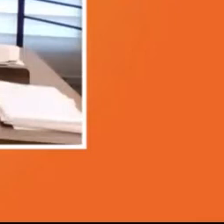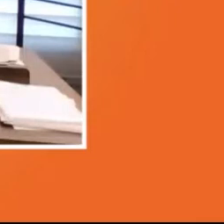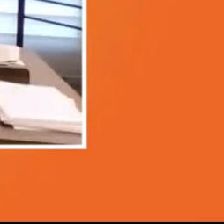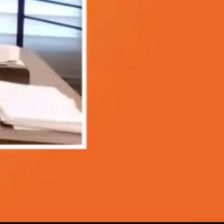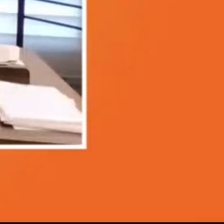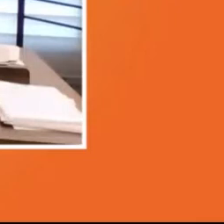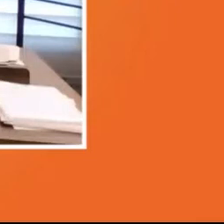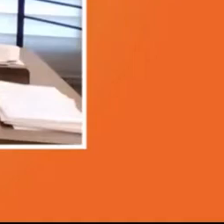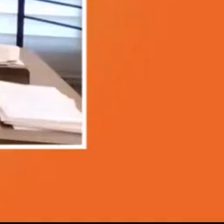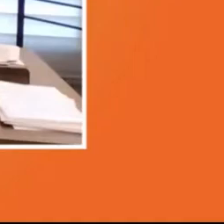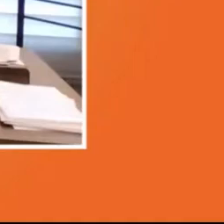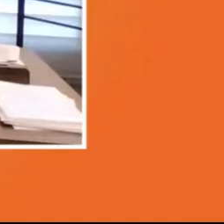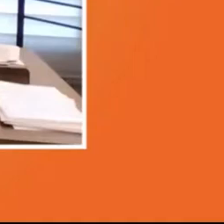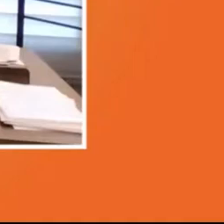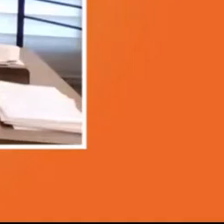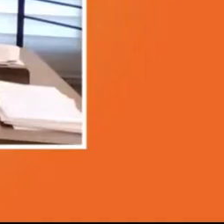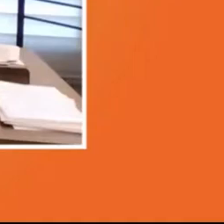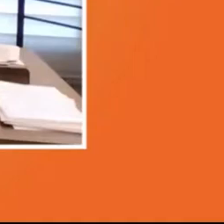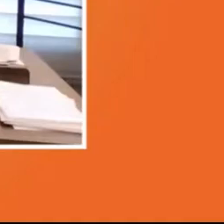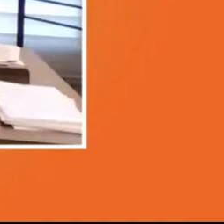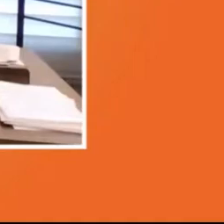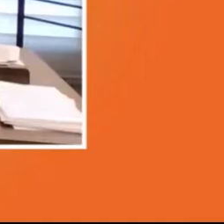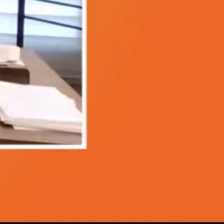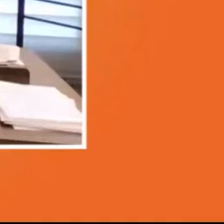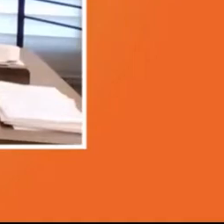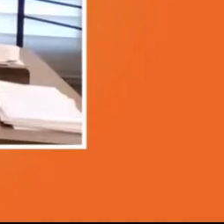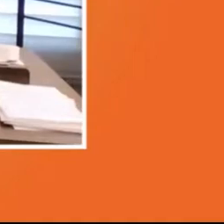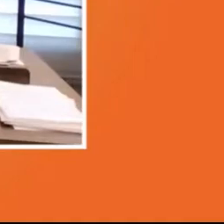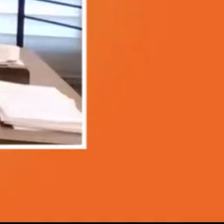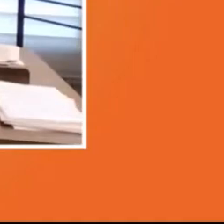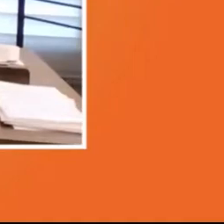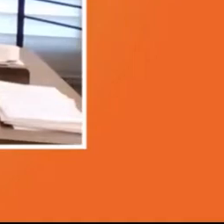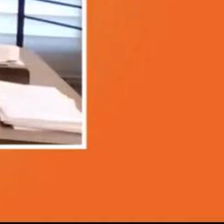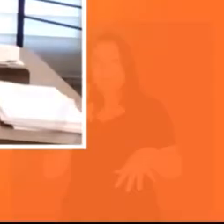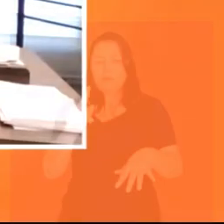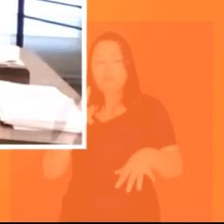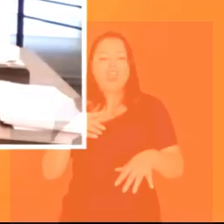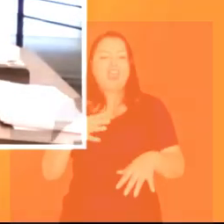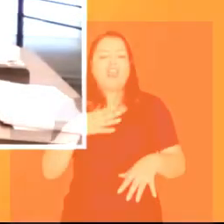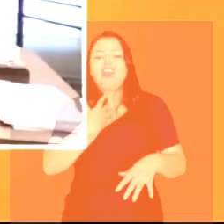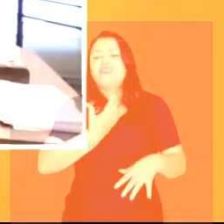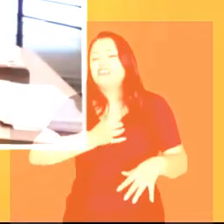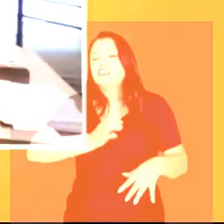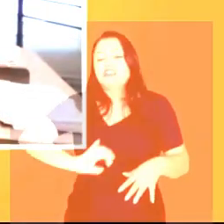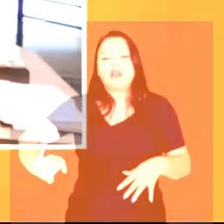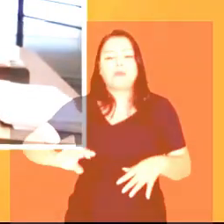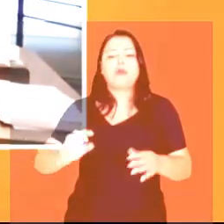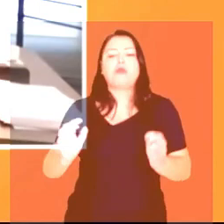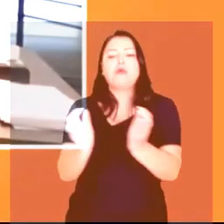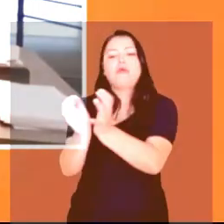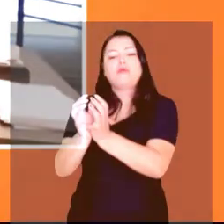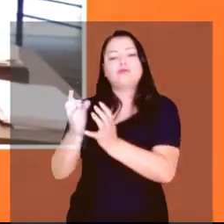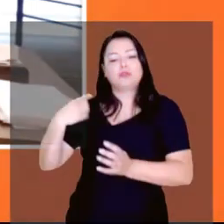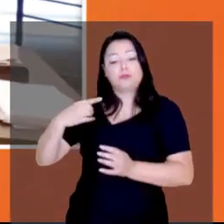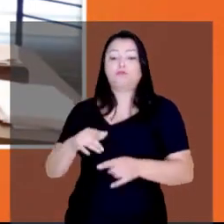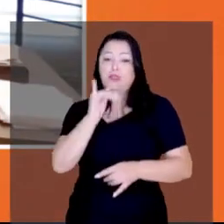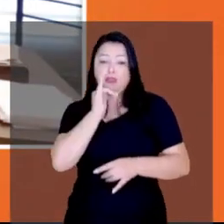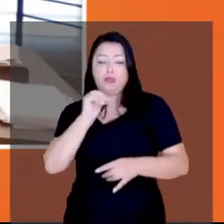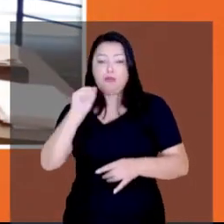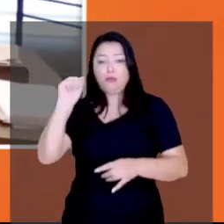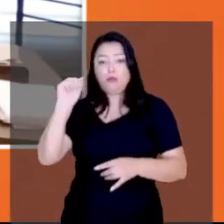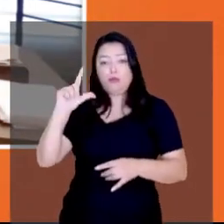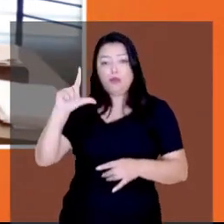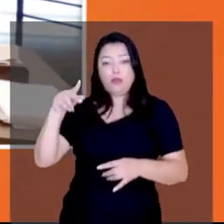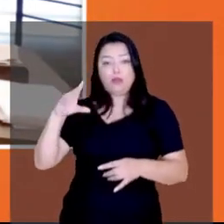e vocês estão vendo o que aconteceu no estaleiro de Rio Grande, era destruir a indústria de óleo e gás desse país. Por isso vocês podem ter